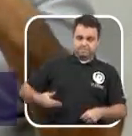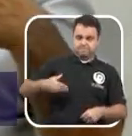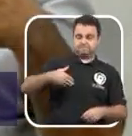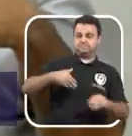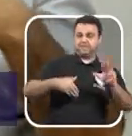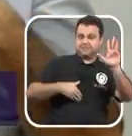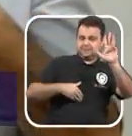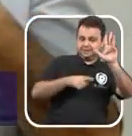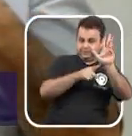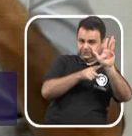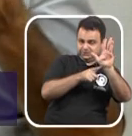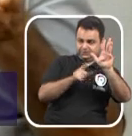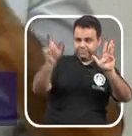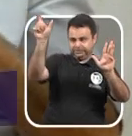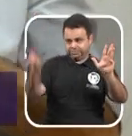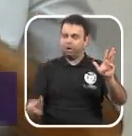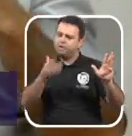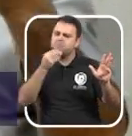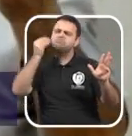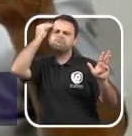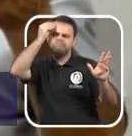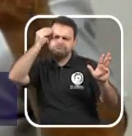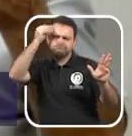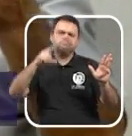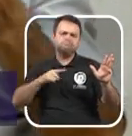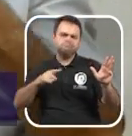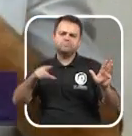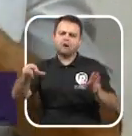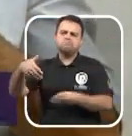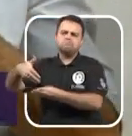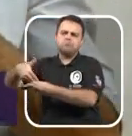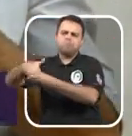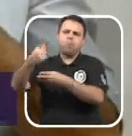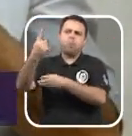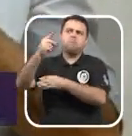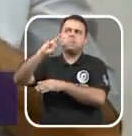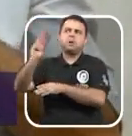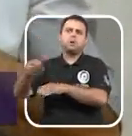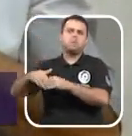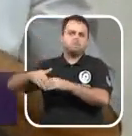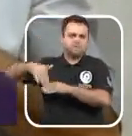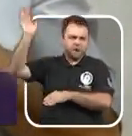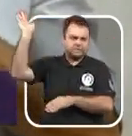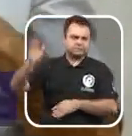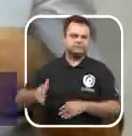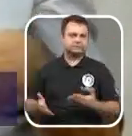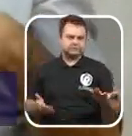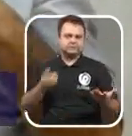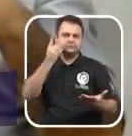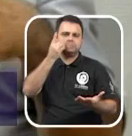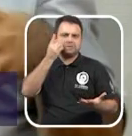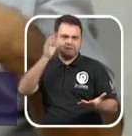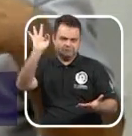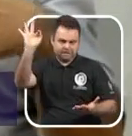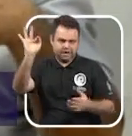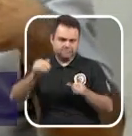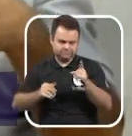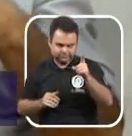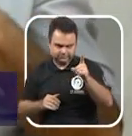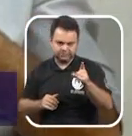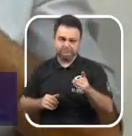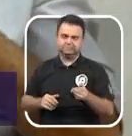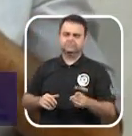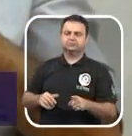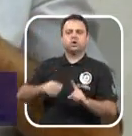experimentado, mais experiente, foi deputado mais de 1 milhão de votos para deputado federal, está fazendo uma